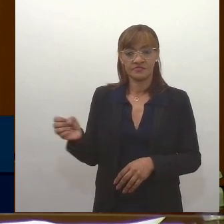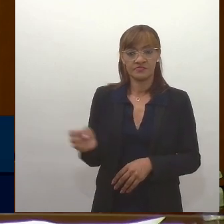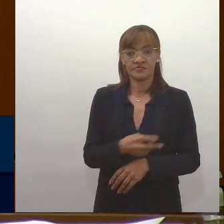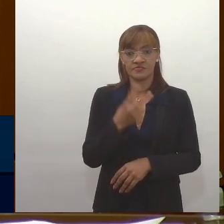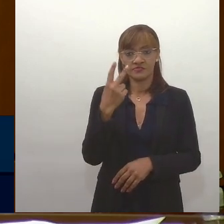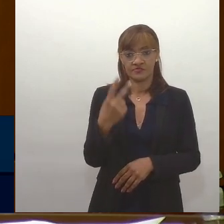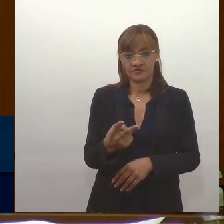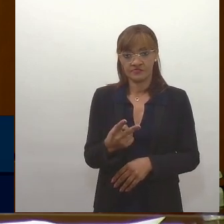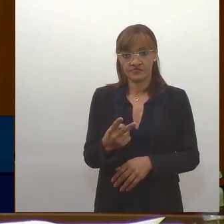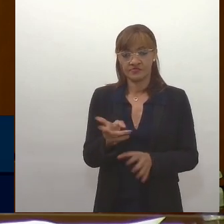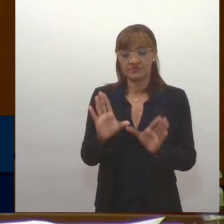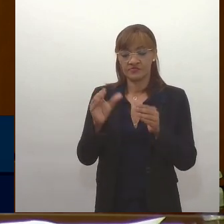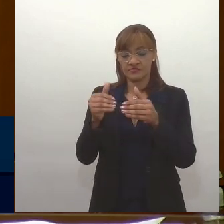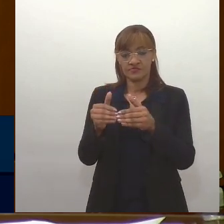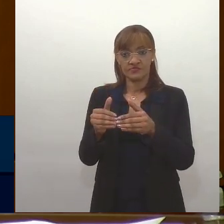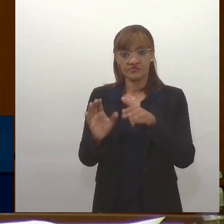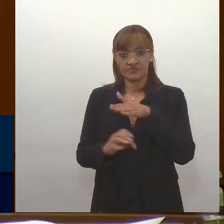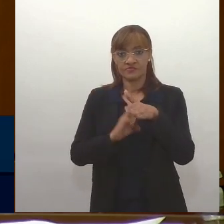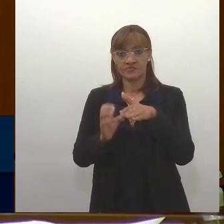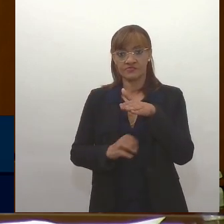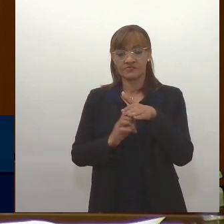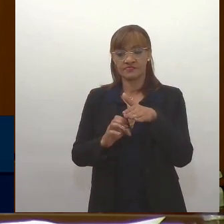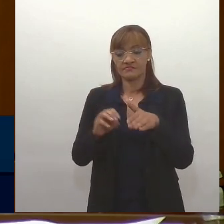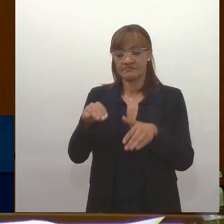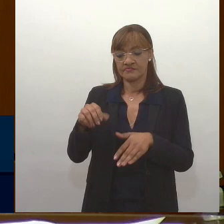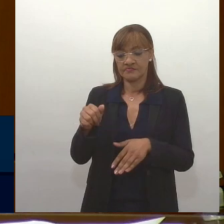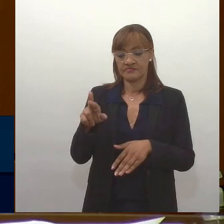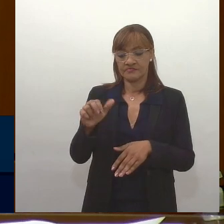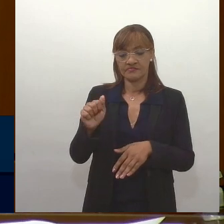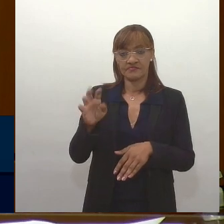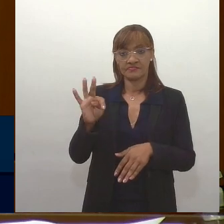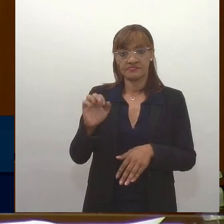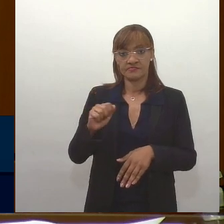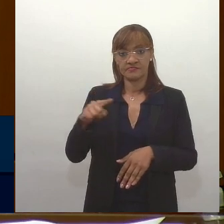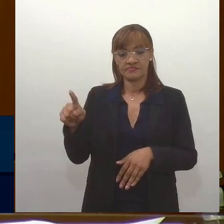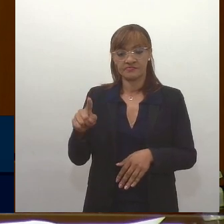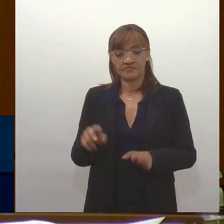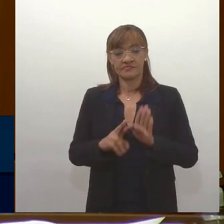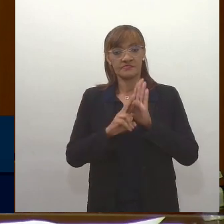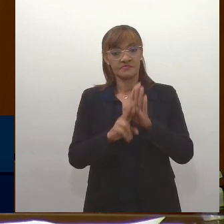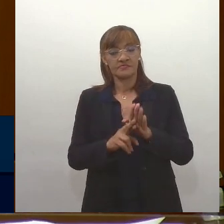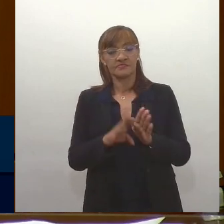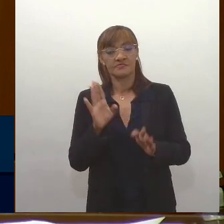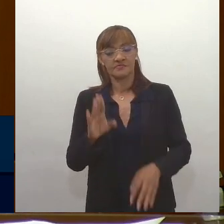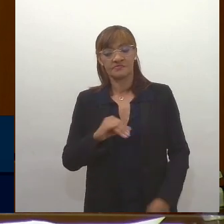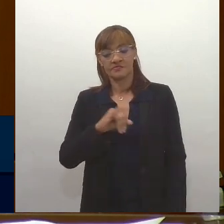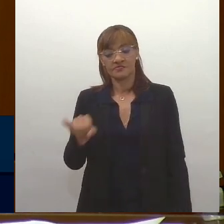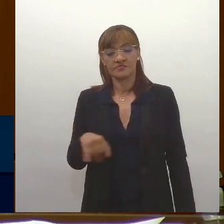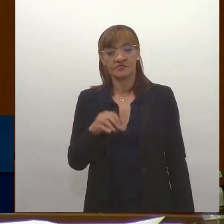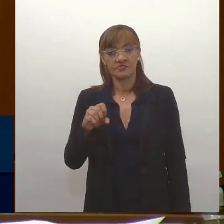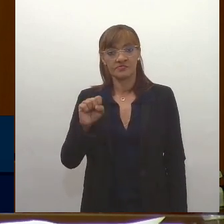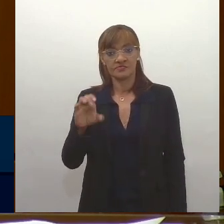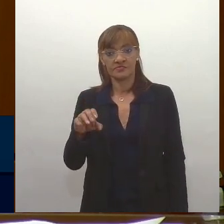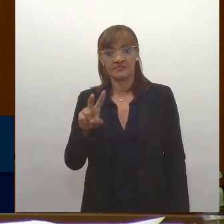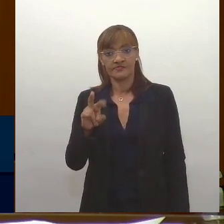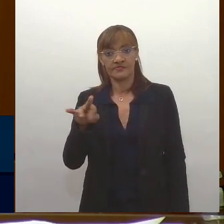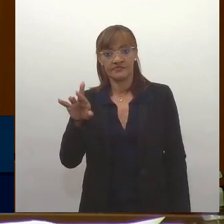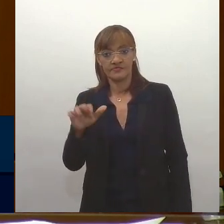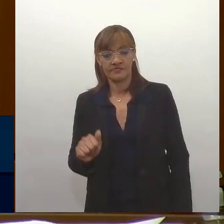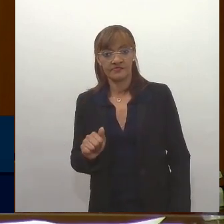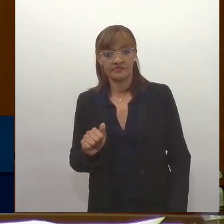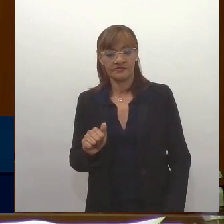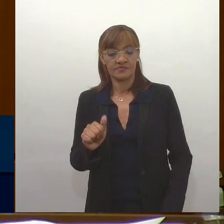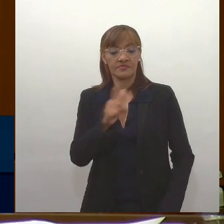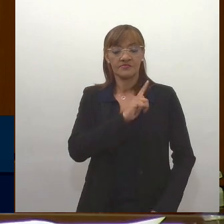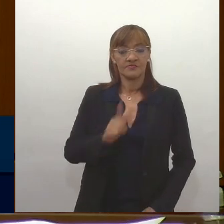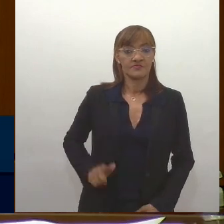apresentadas pelo grupo Empresarial José Augusto Vieira ao Governador Fábio metidi que devem ser instaladas